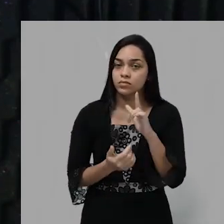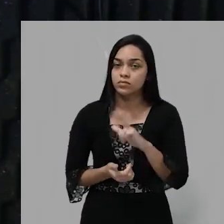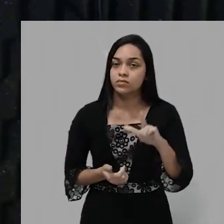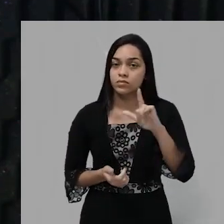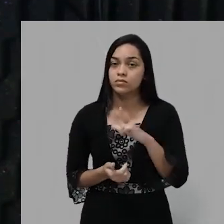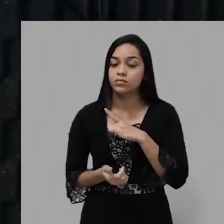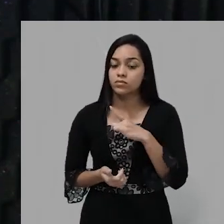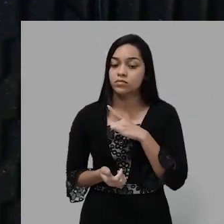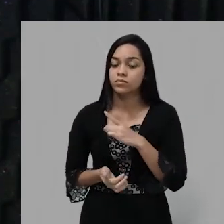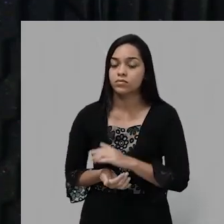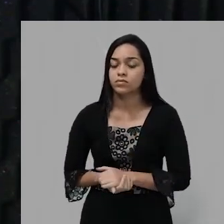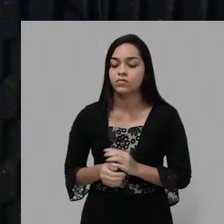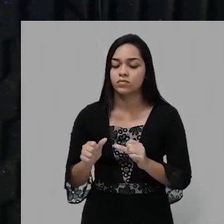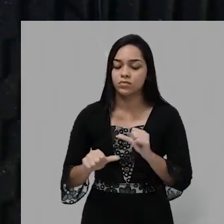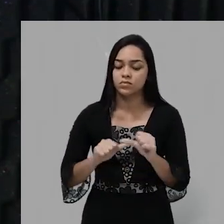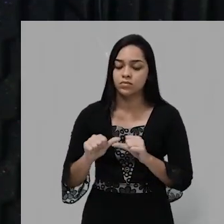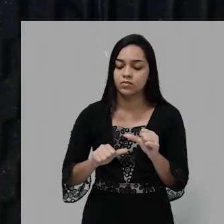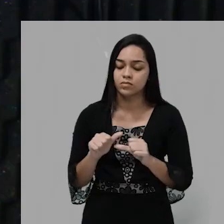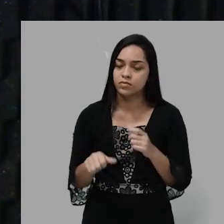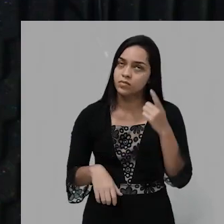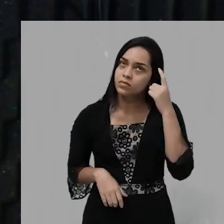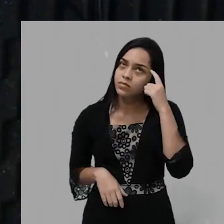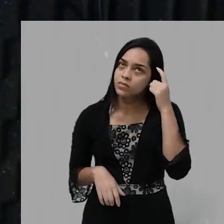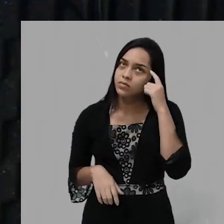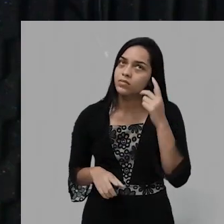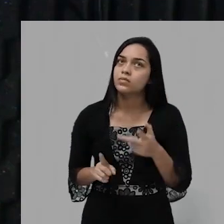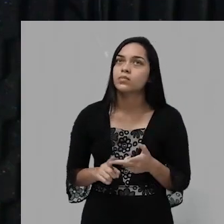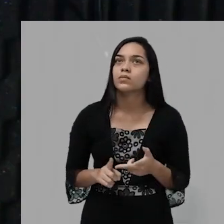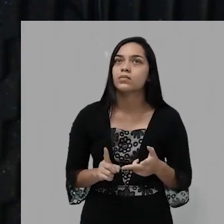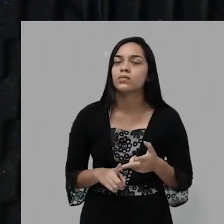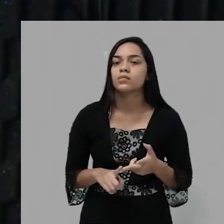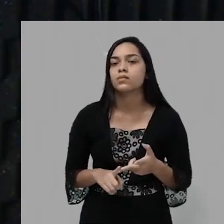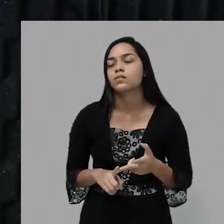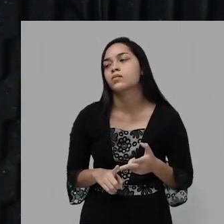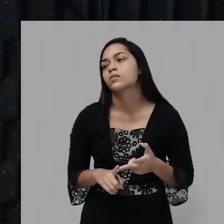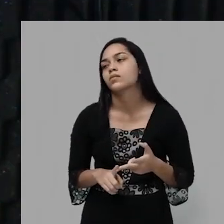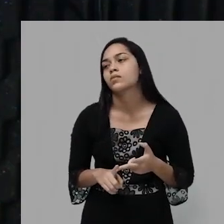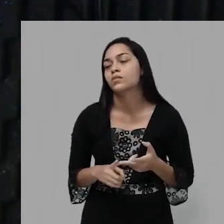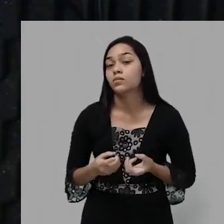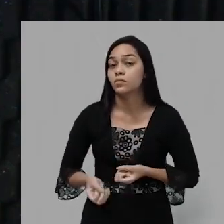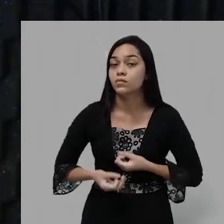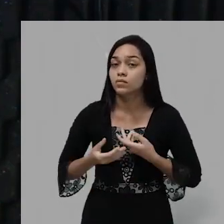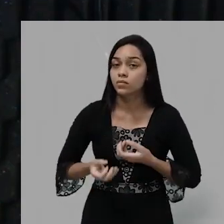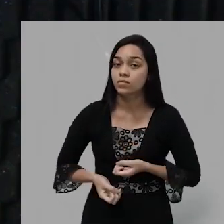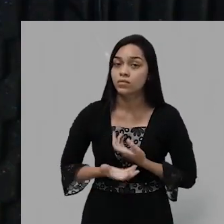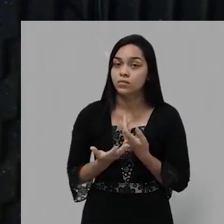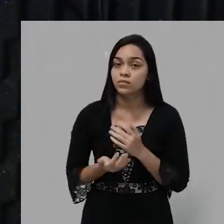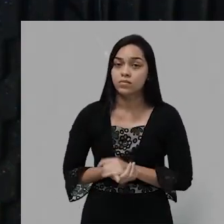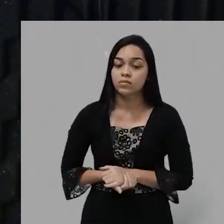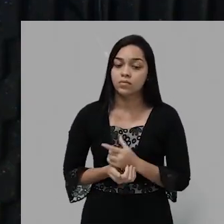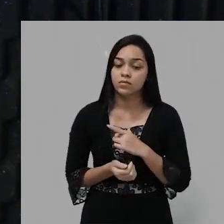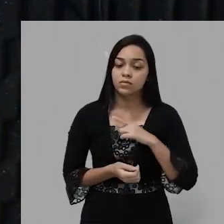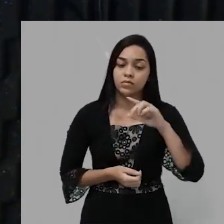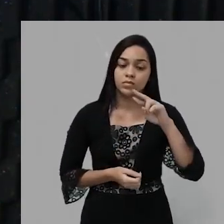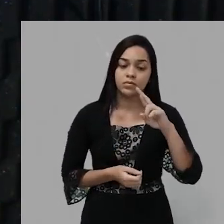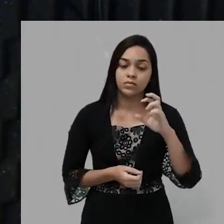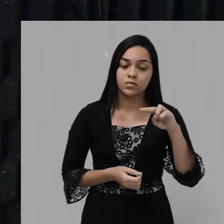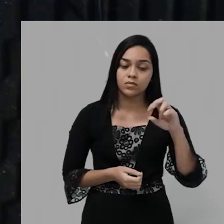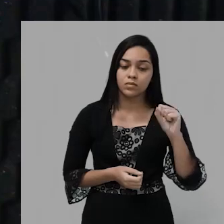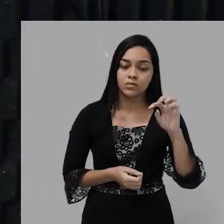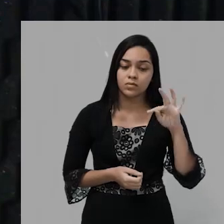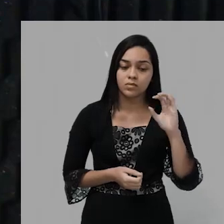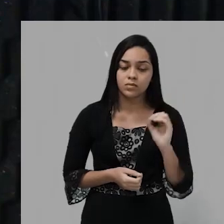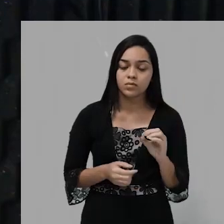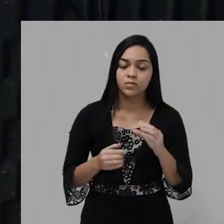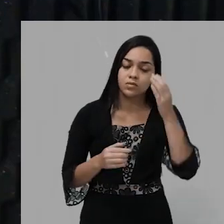vem a seguir. Muda-se o molde de pensar, muda-se a forma de produzir, né? E aí vem o renascimento cultural,